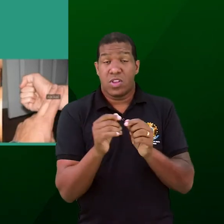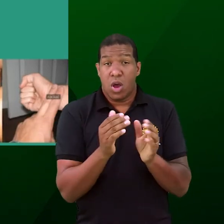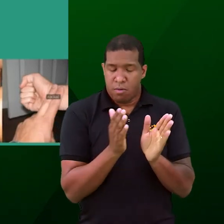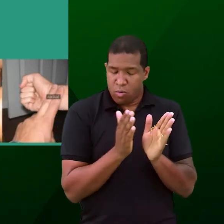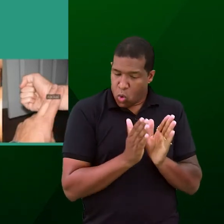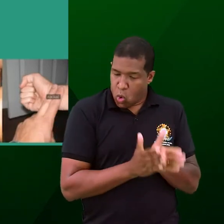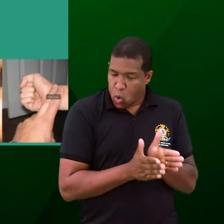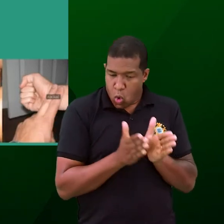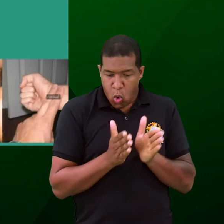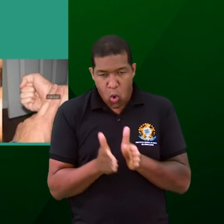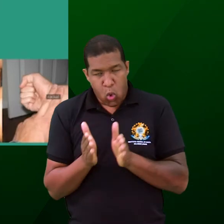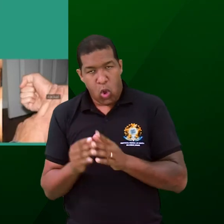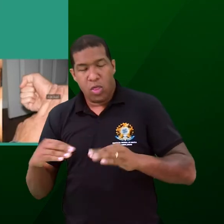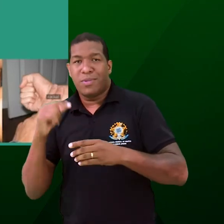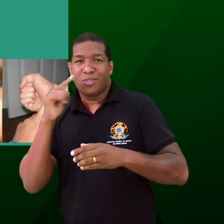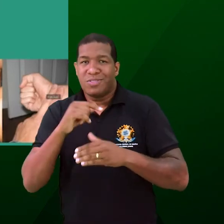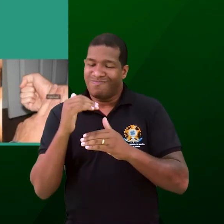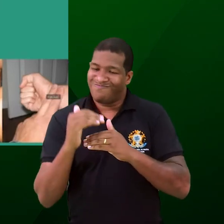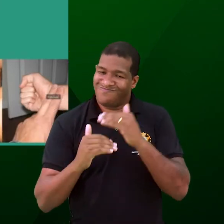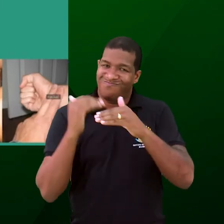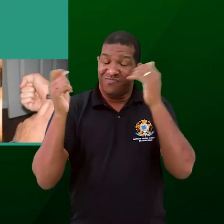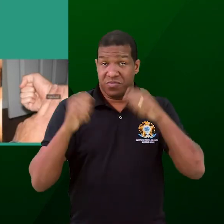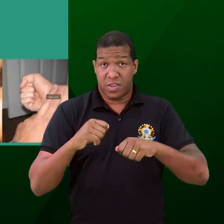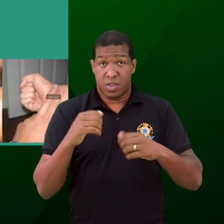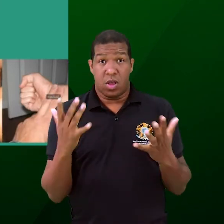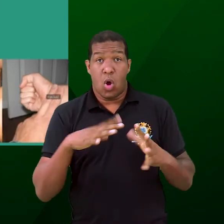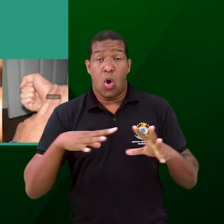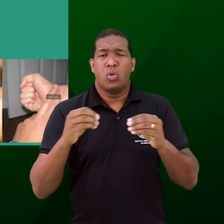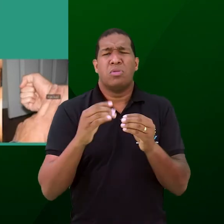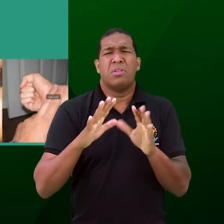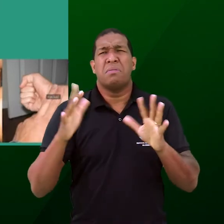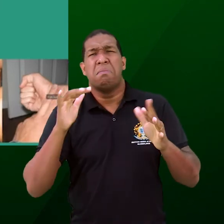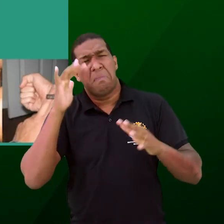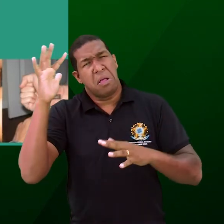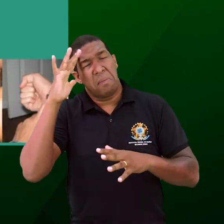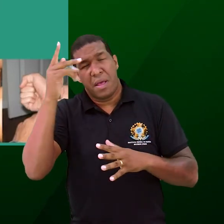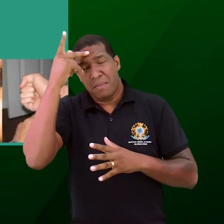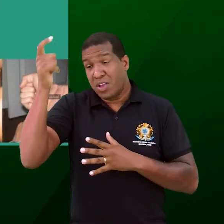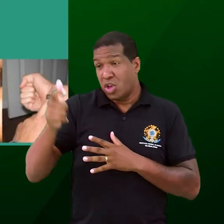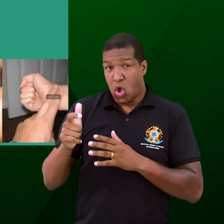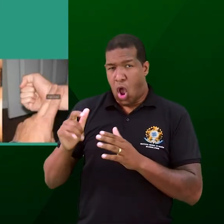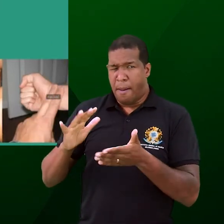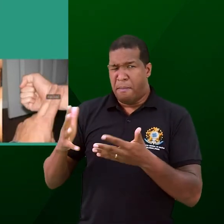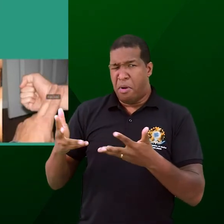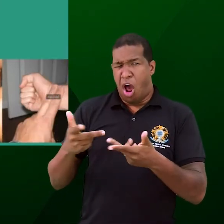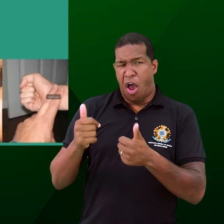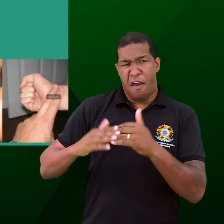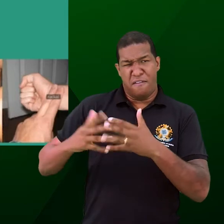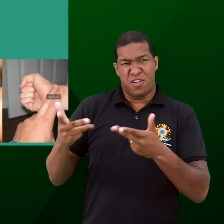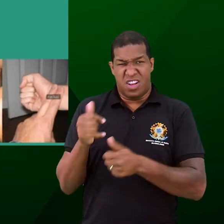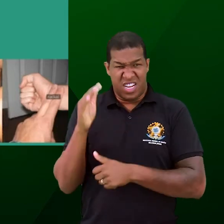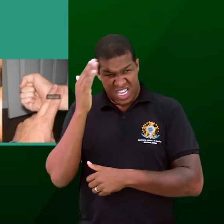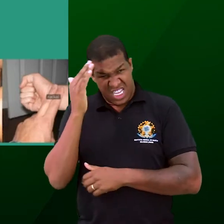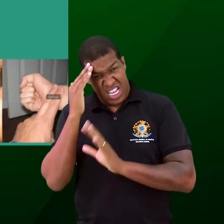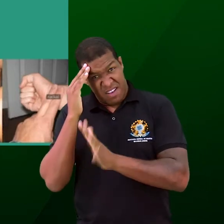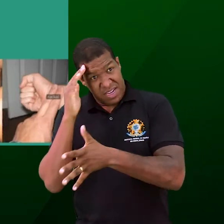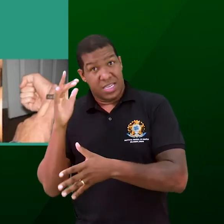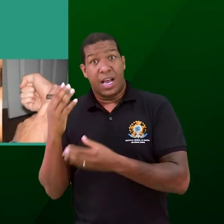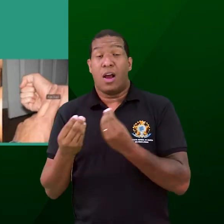Uma corrida, uma caminhada leve, né, que você possa suportar, que você possa chegar no outro dia e conseguir